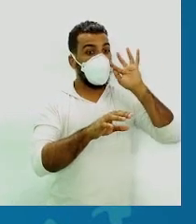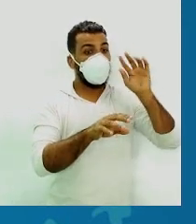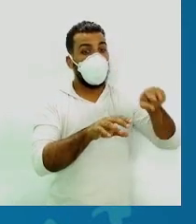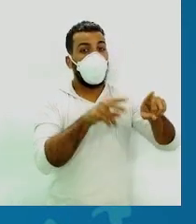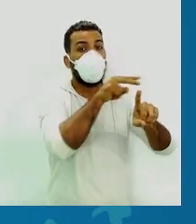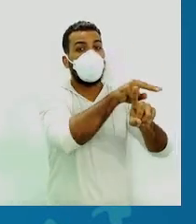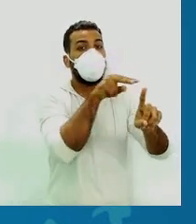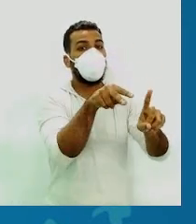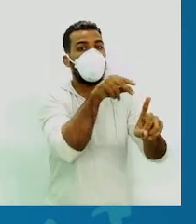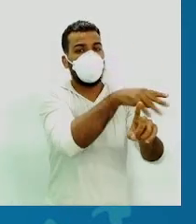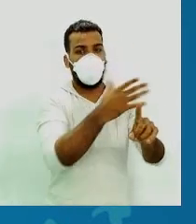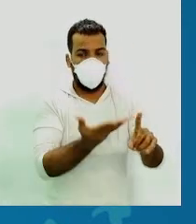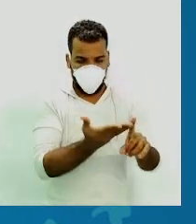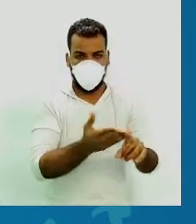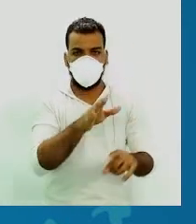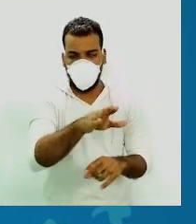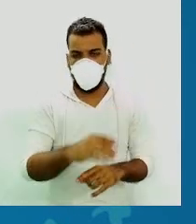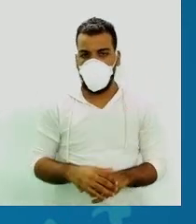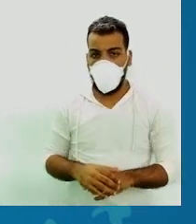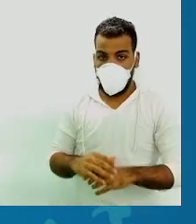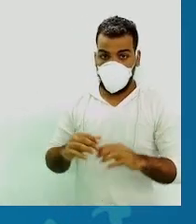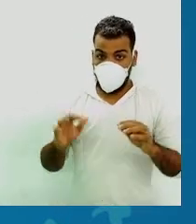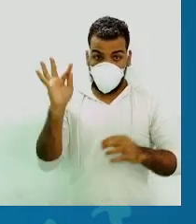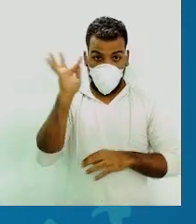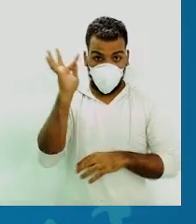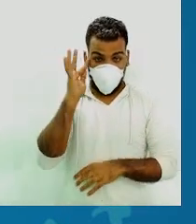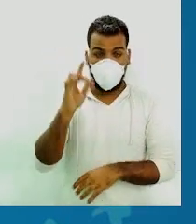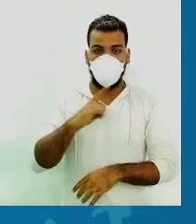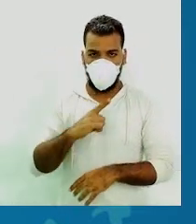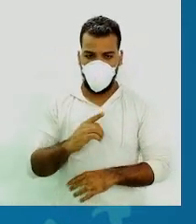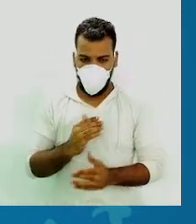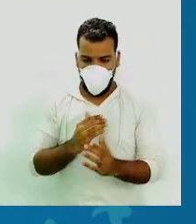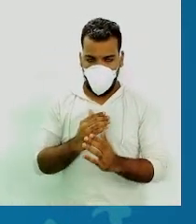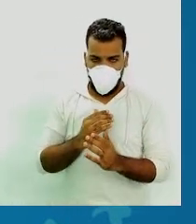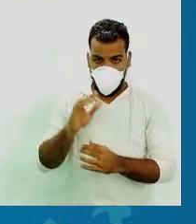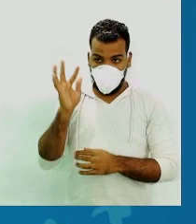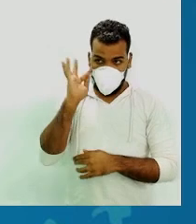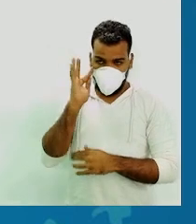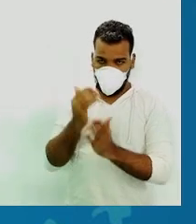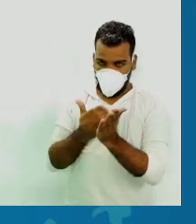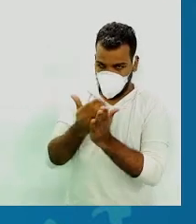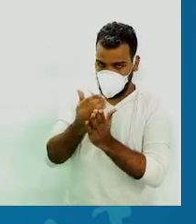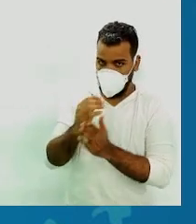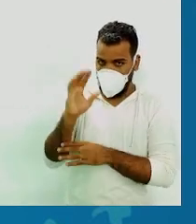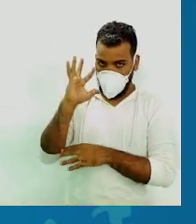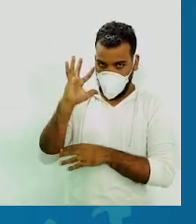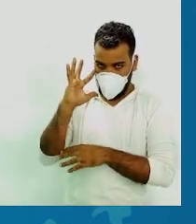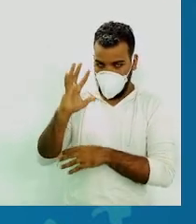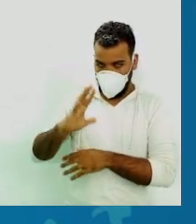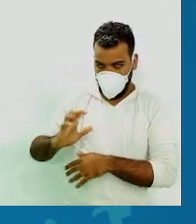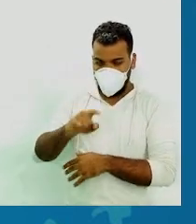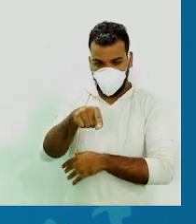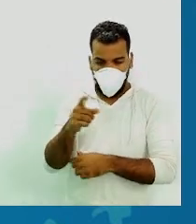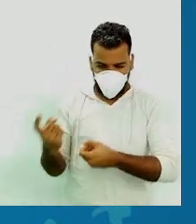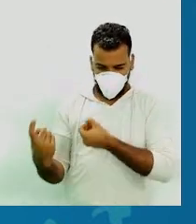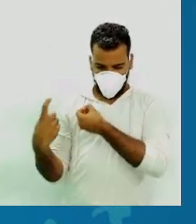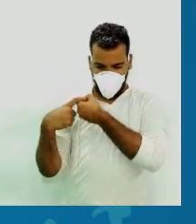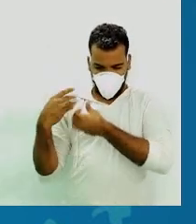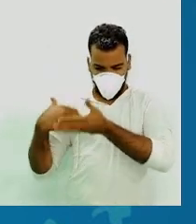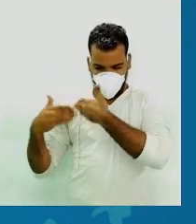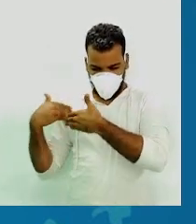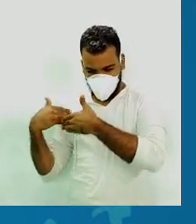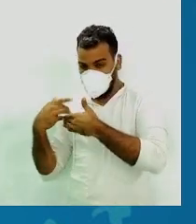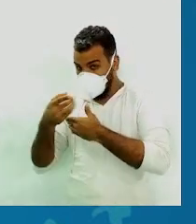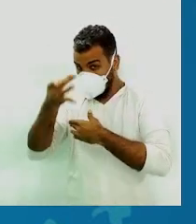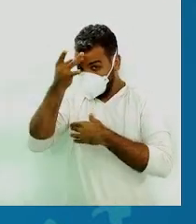Então veja, a filosofia ela parte do princípio da ética. Vou voltar aqui para isso, tem que ficar bem firme, bem gravado na